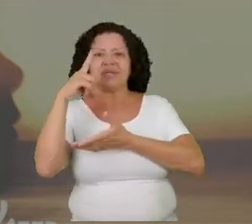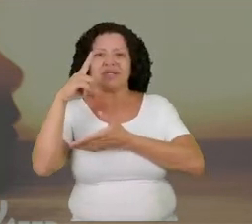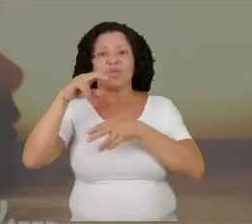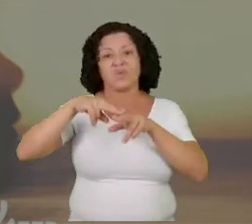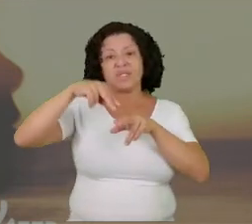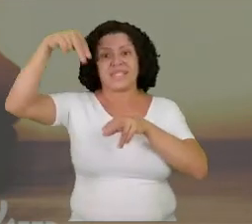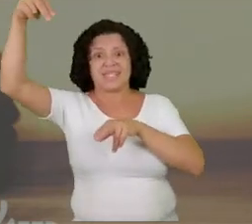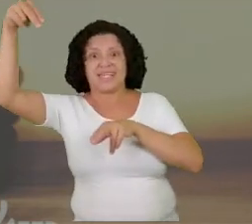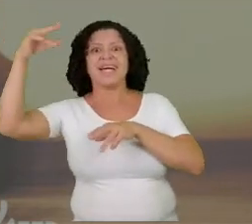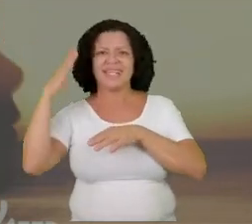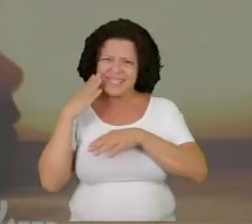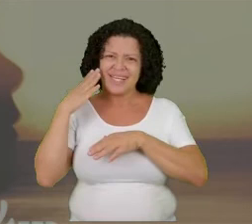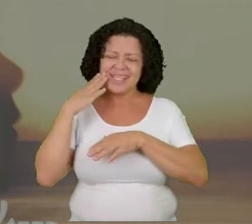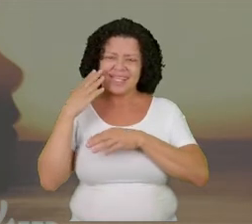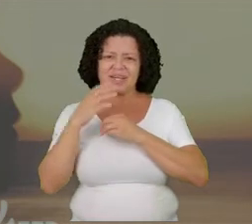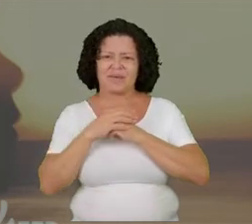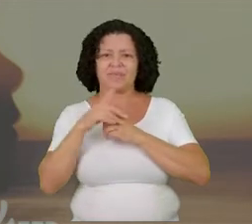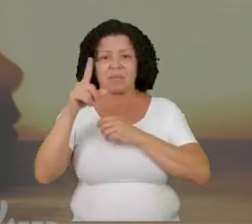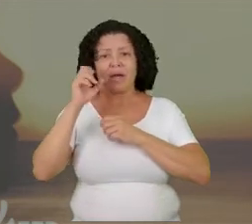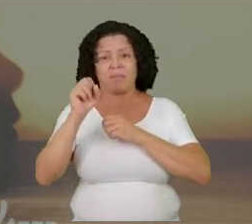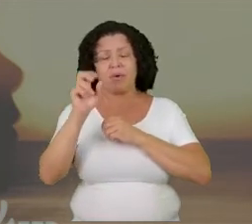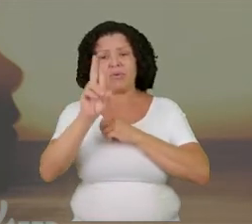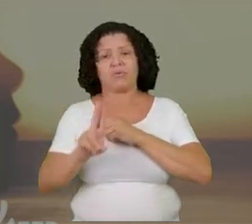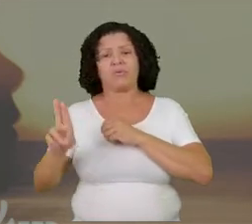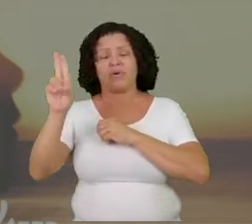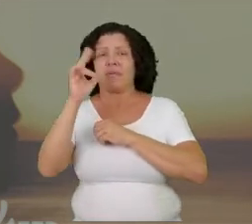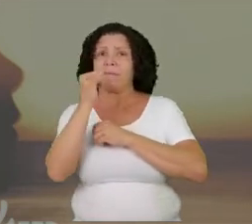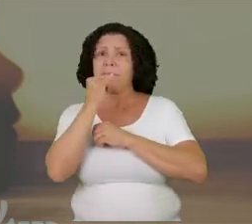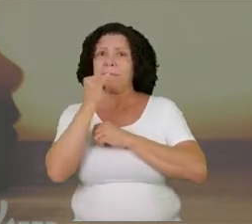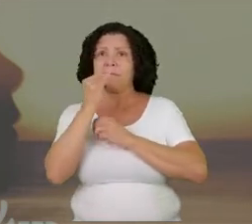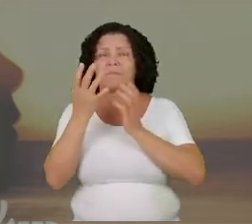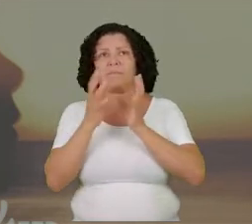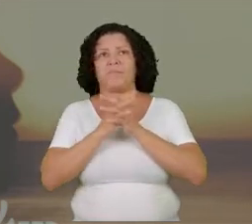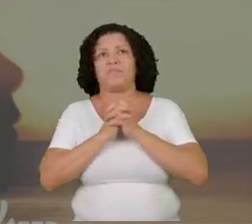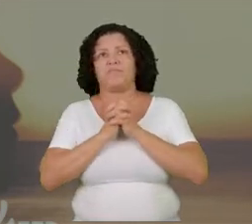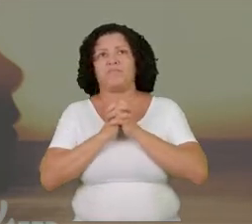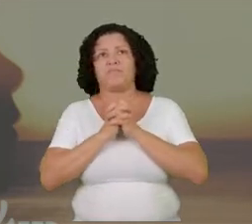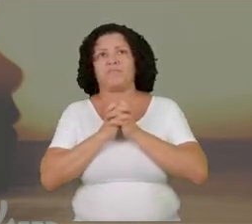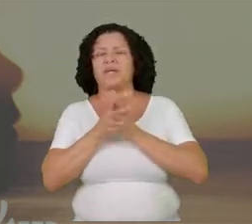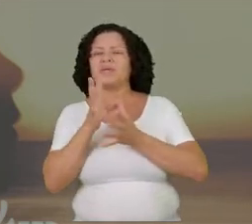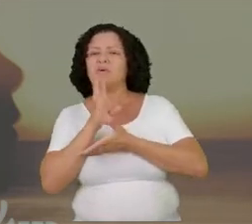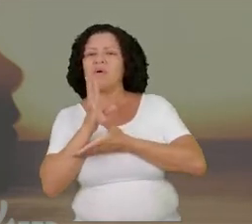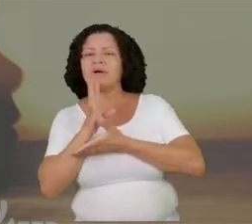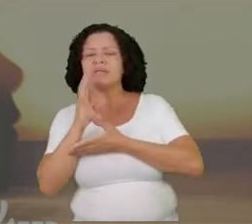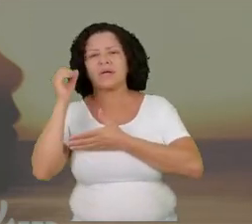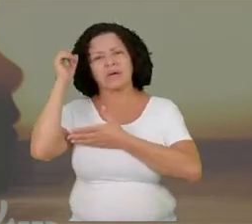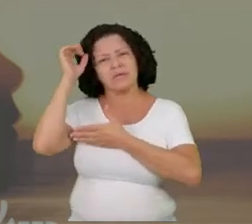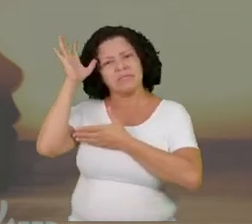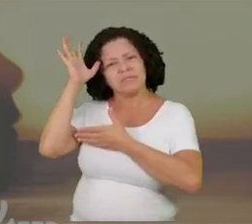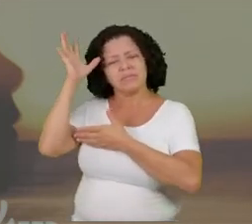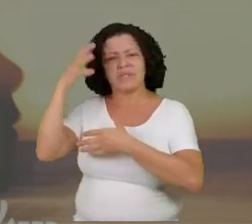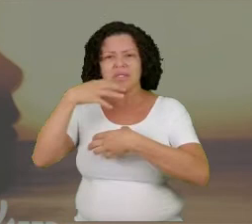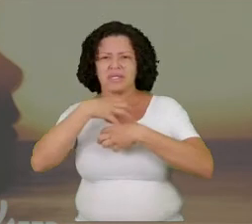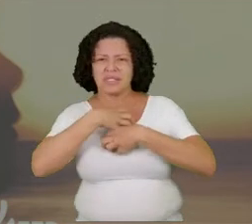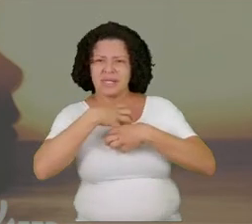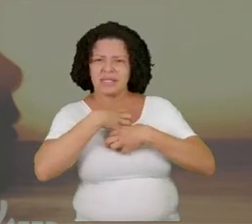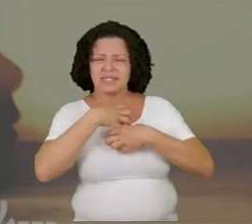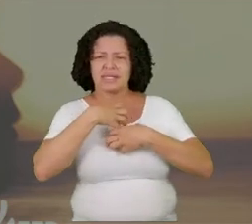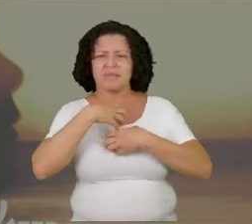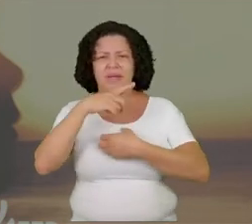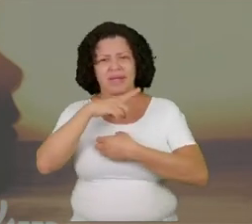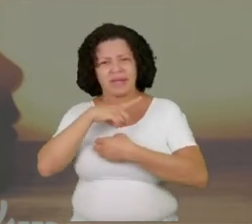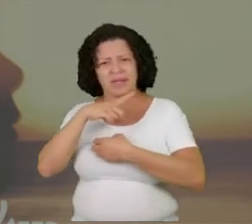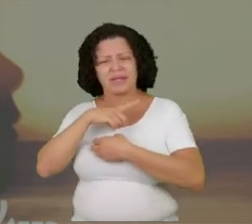o desencarne, né? Possamos utilizar esse conhecimento, essa sensação